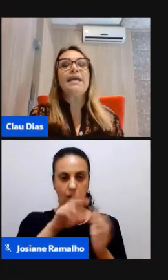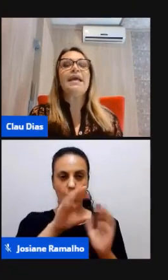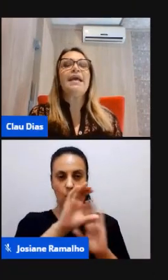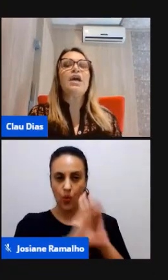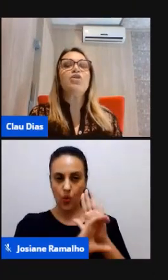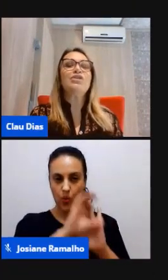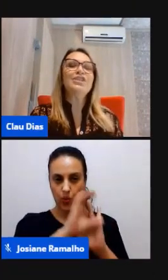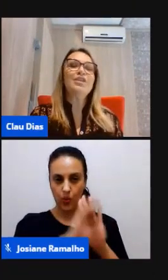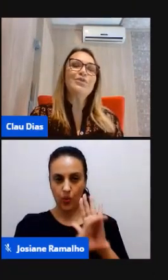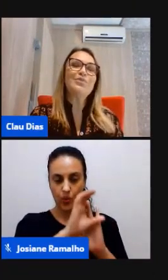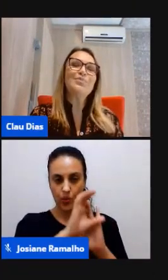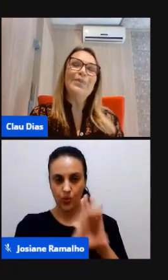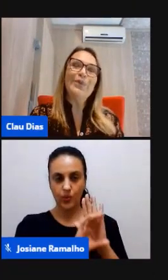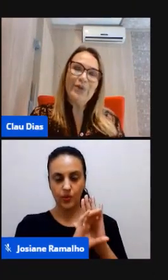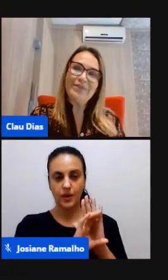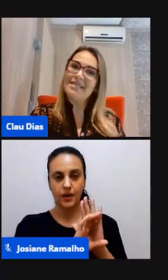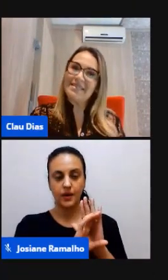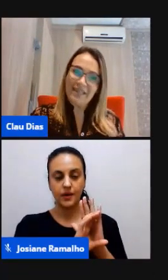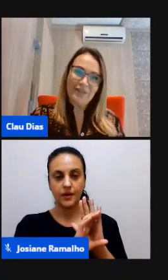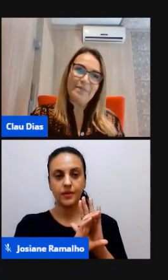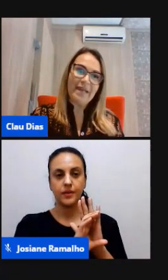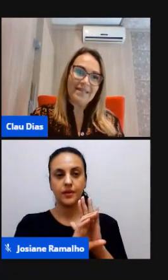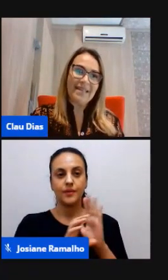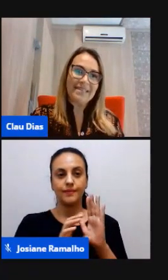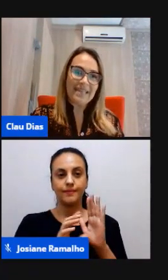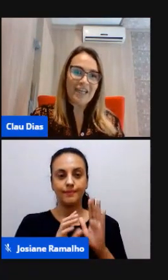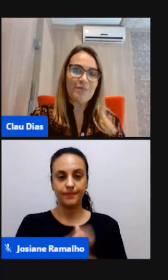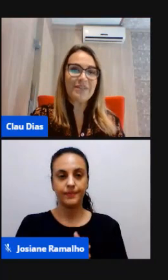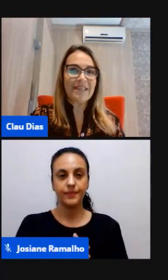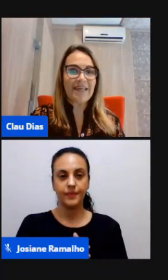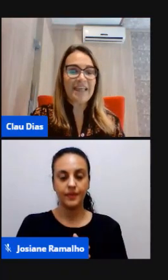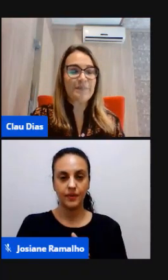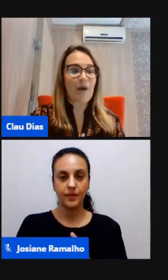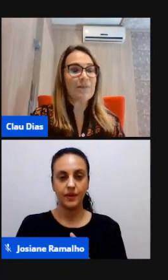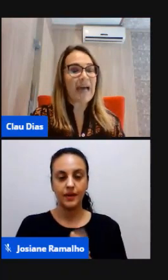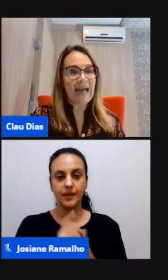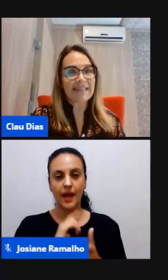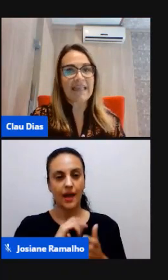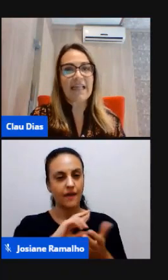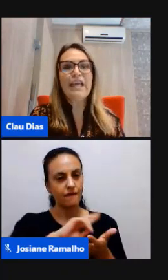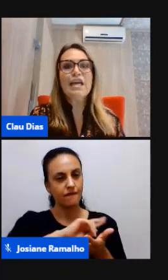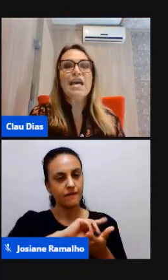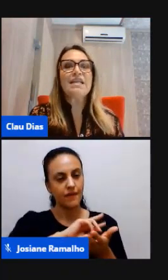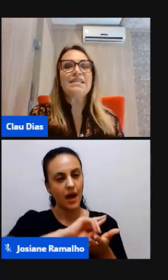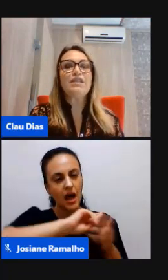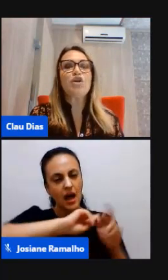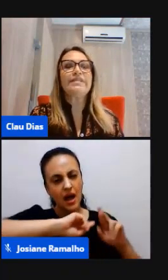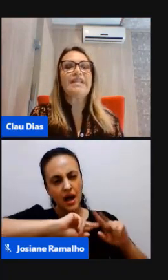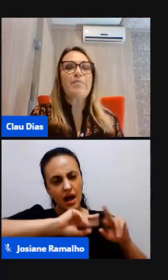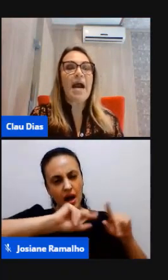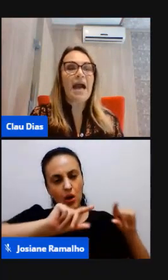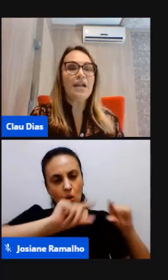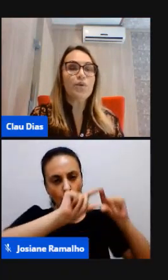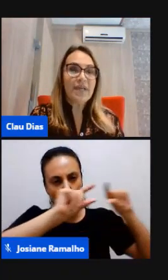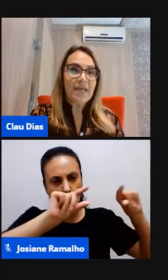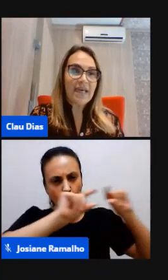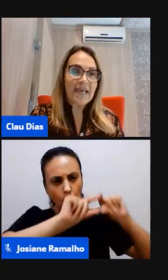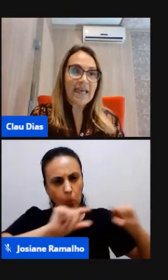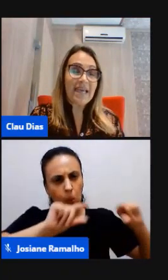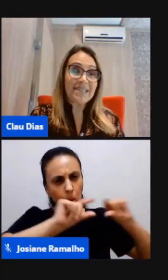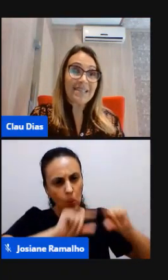curricular, nós tínhamos muitos excertos para trazermos que respaldassem, né, esse nosso